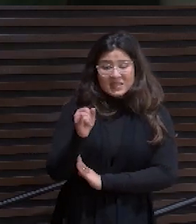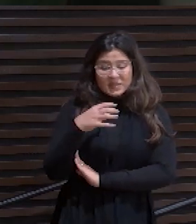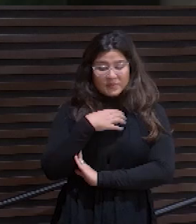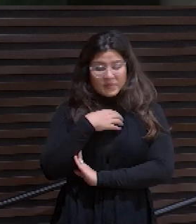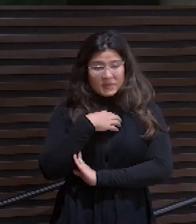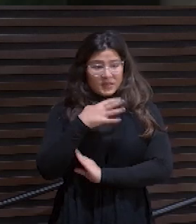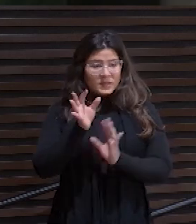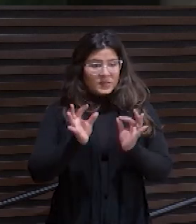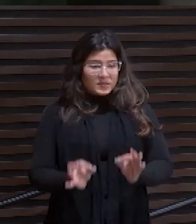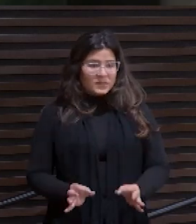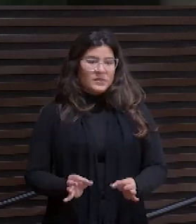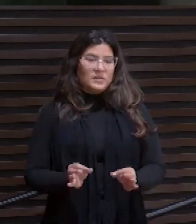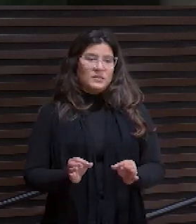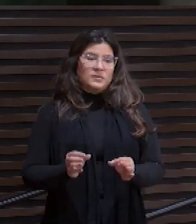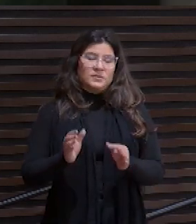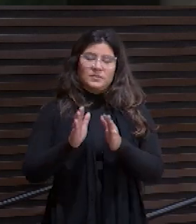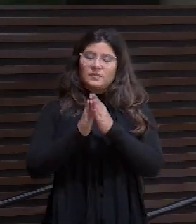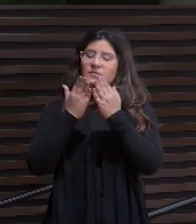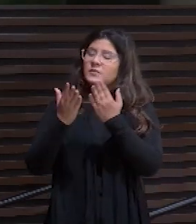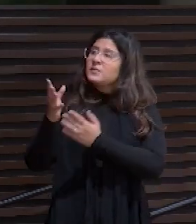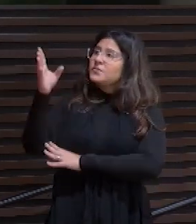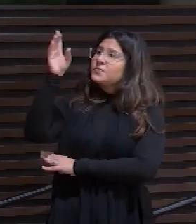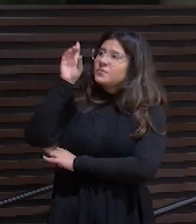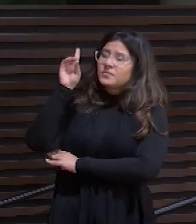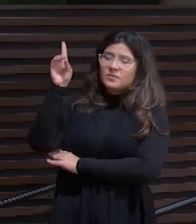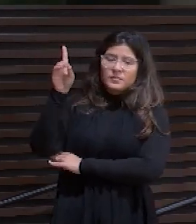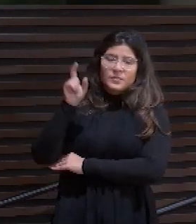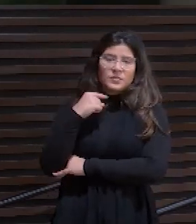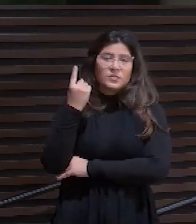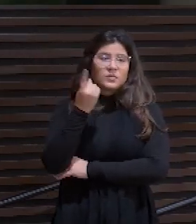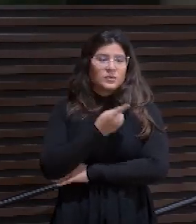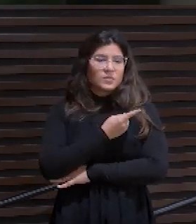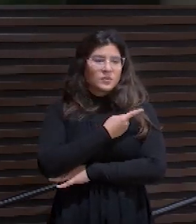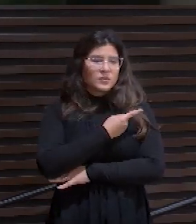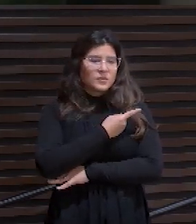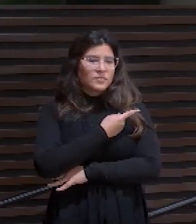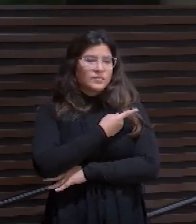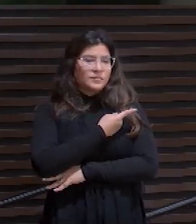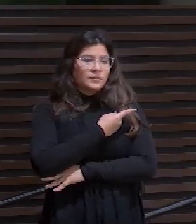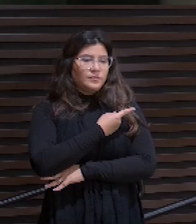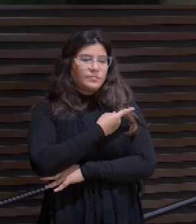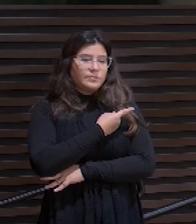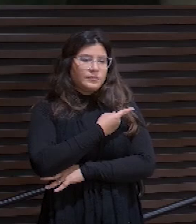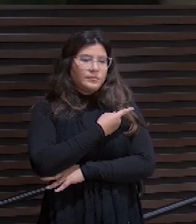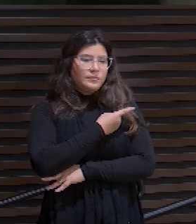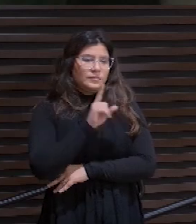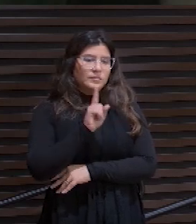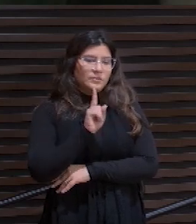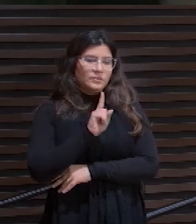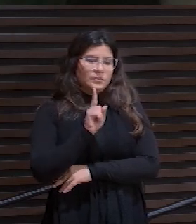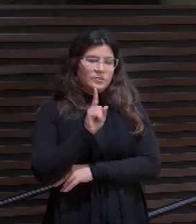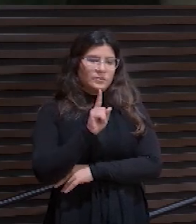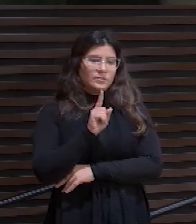Deus, onde nós nos abstemos de uma refeição, porque nós estamos em um momento